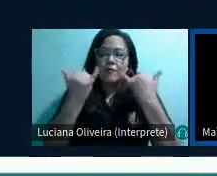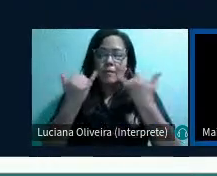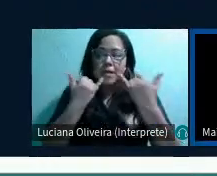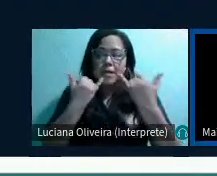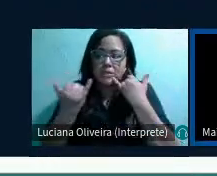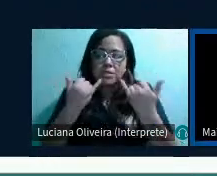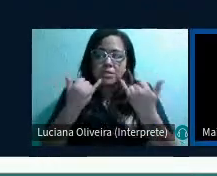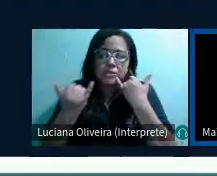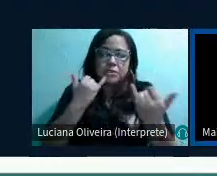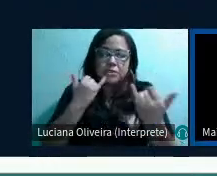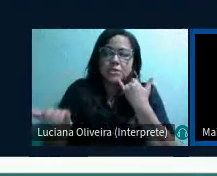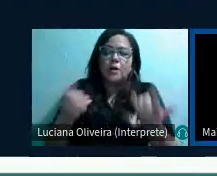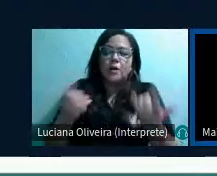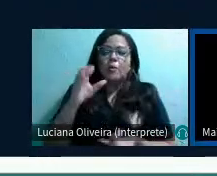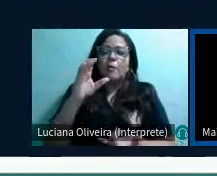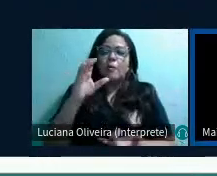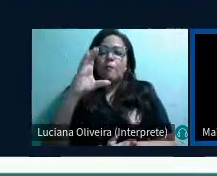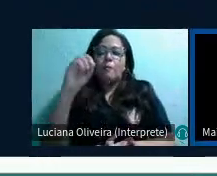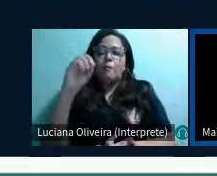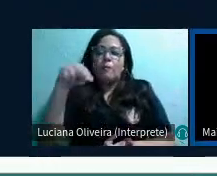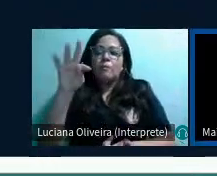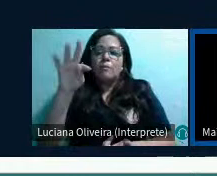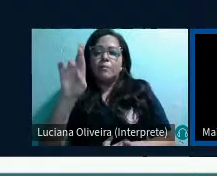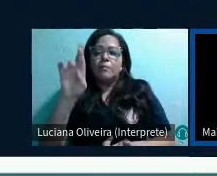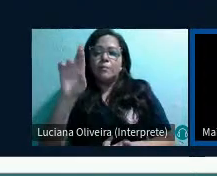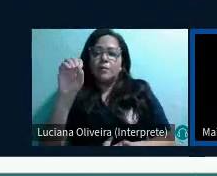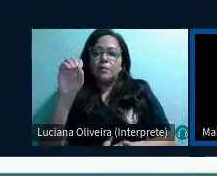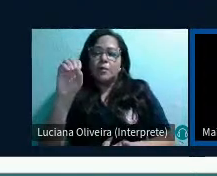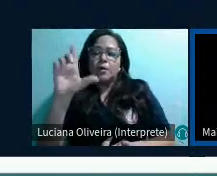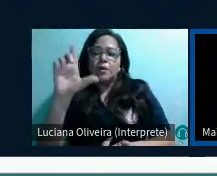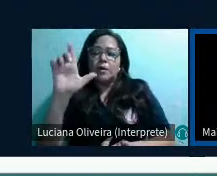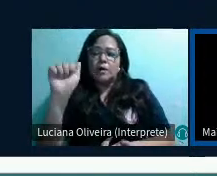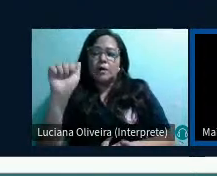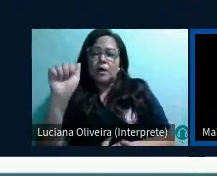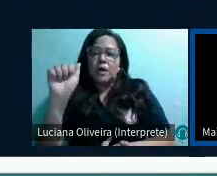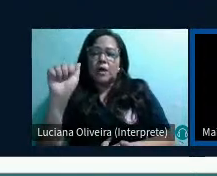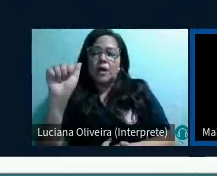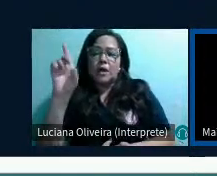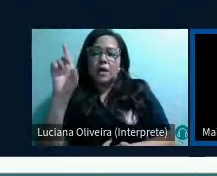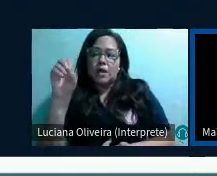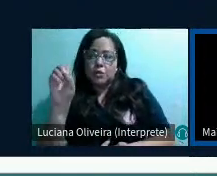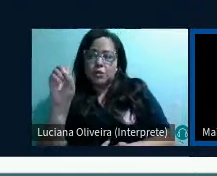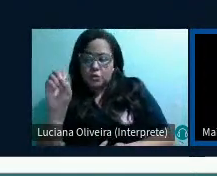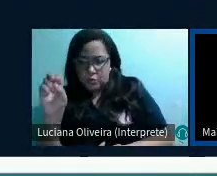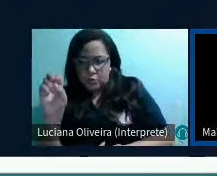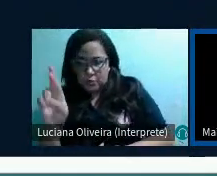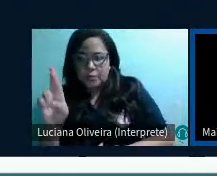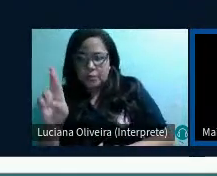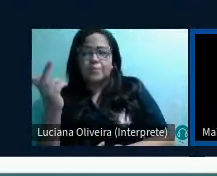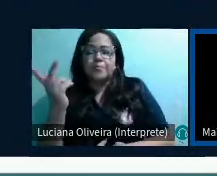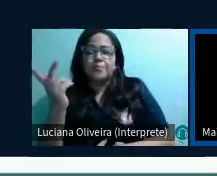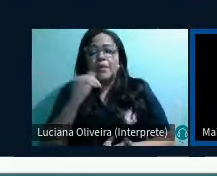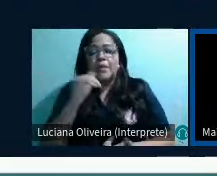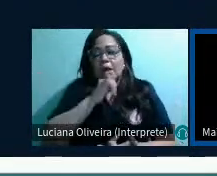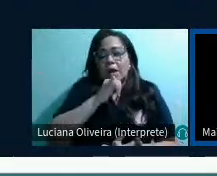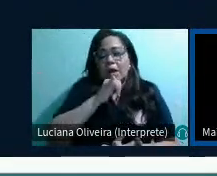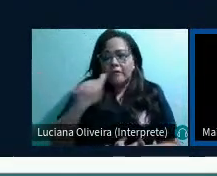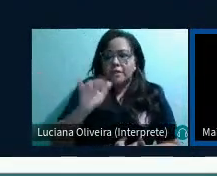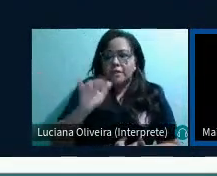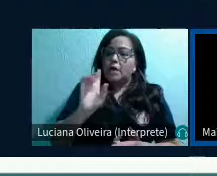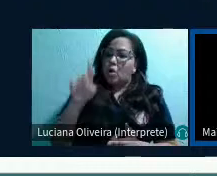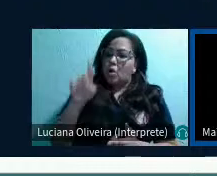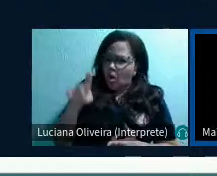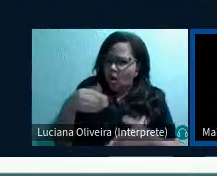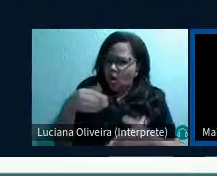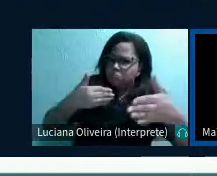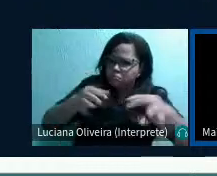esse controlador vai dizer, olha, motor, a distância está segura, você pode andar mais rápido, entendeu? Então,